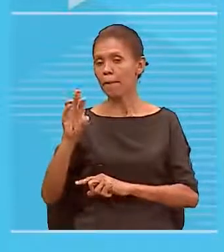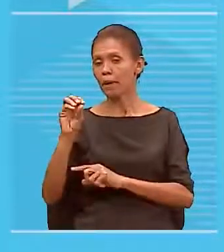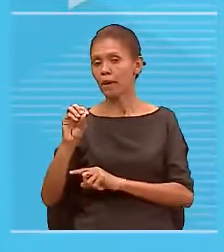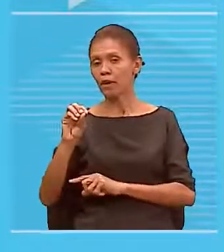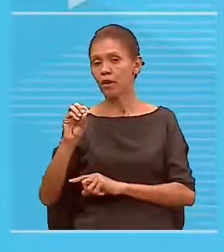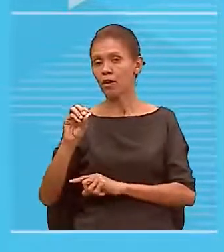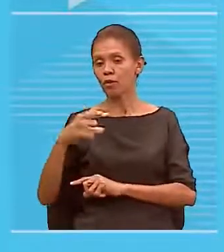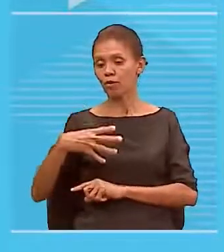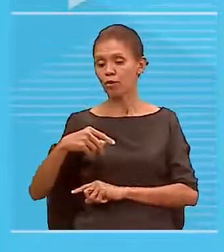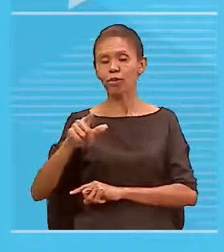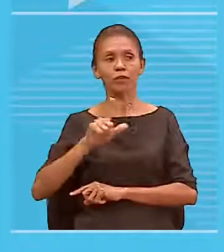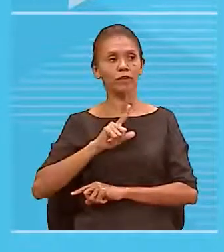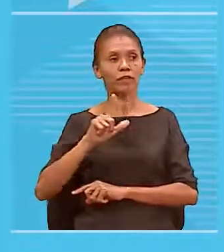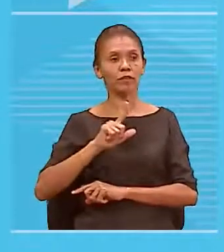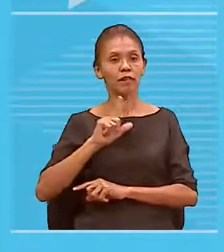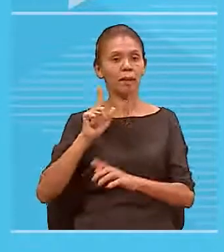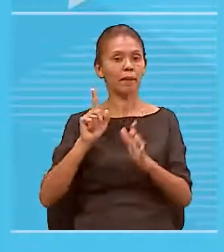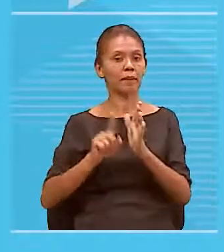é